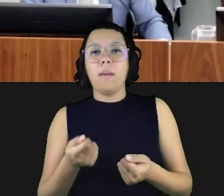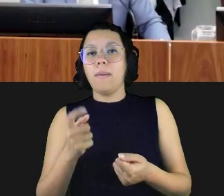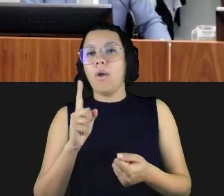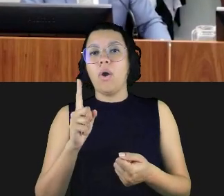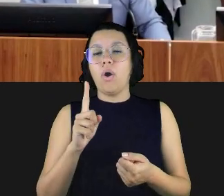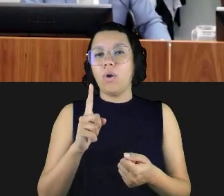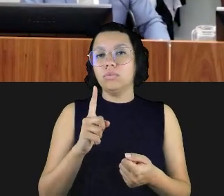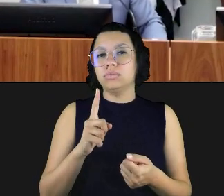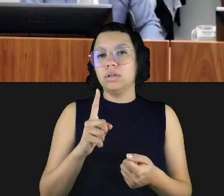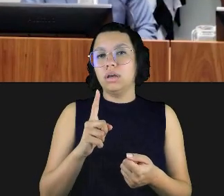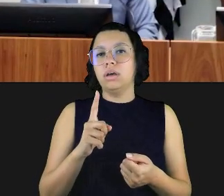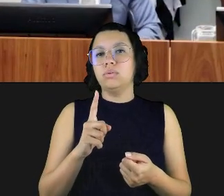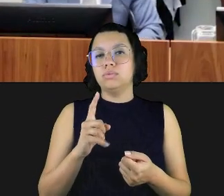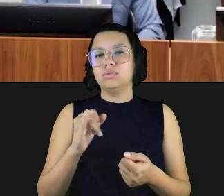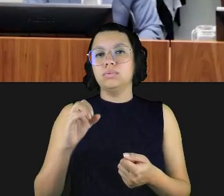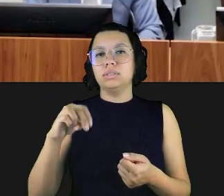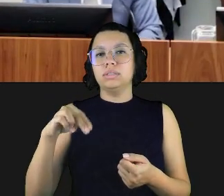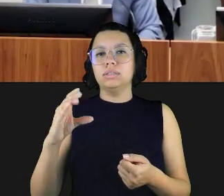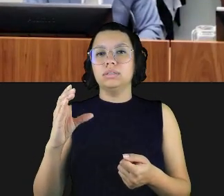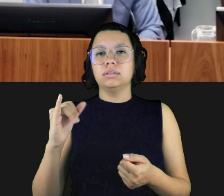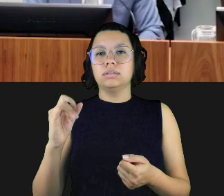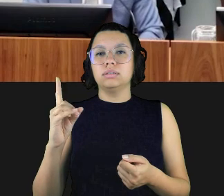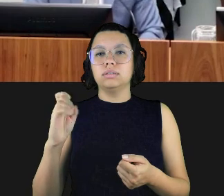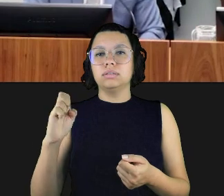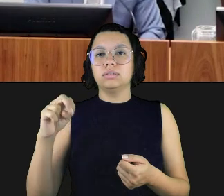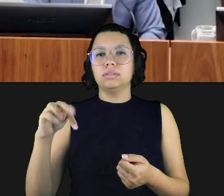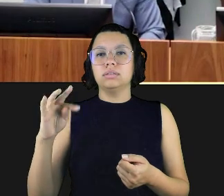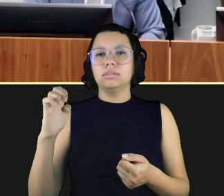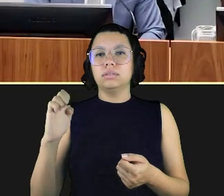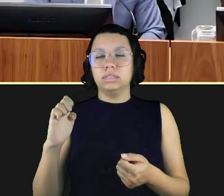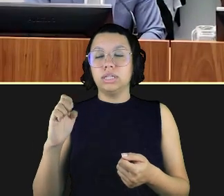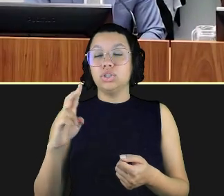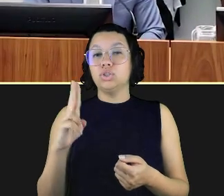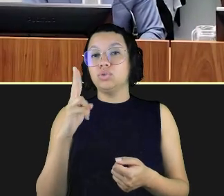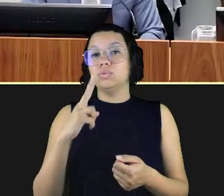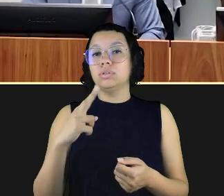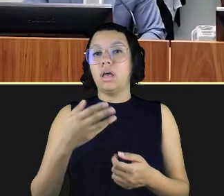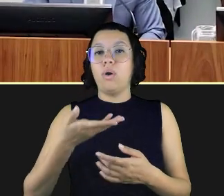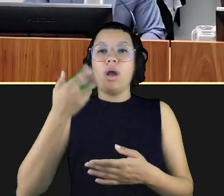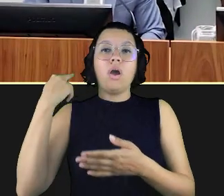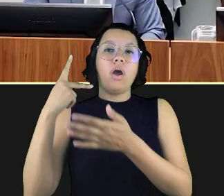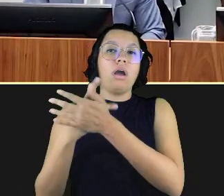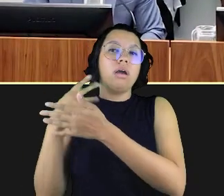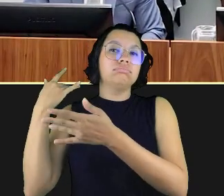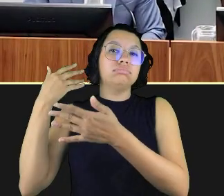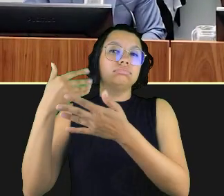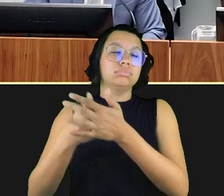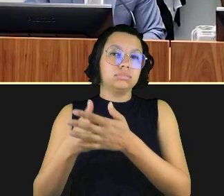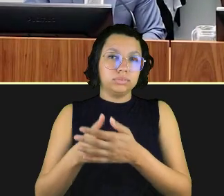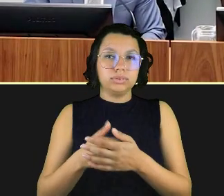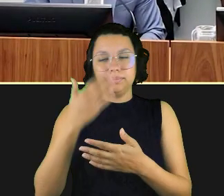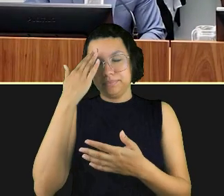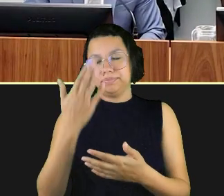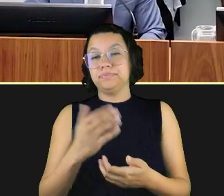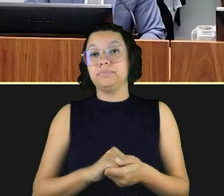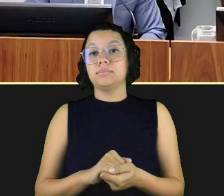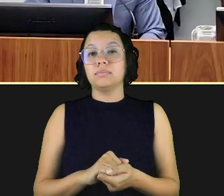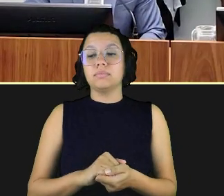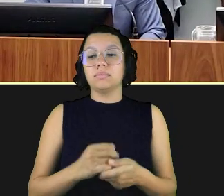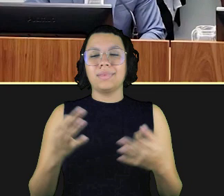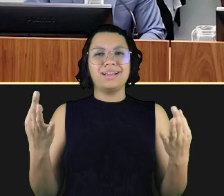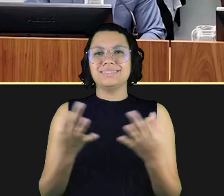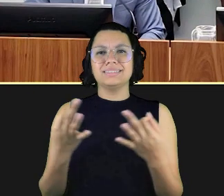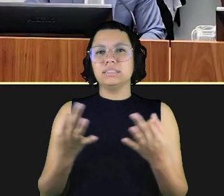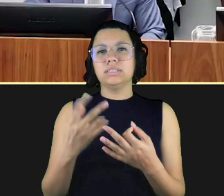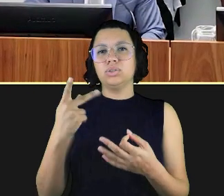precedentes aí Sim, sim. do IRDR. Obrigado. Imagino. Eu achei excelente as suas perguntas, viu, Marcelo? Principalmente a primeira, eu